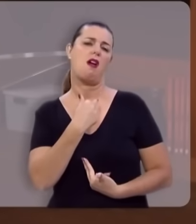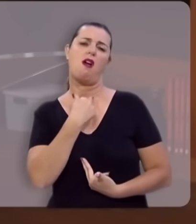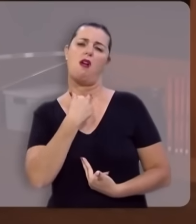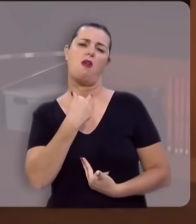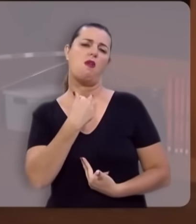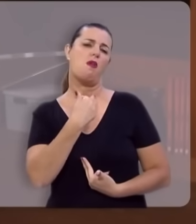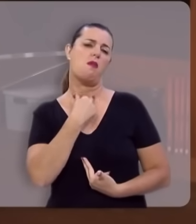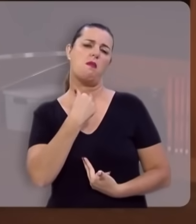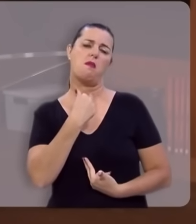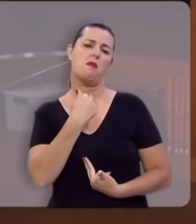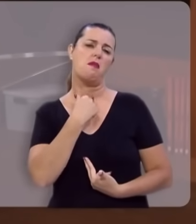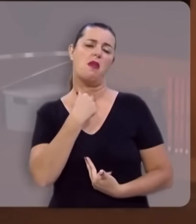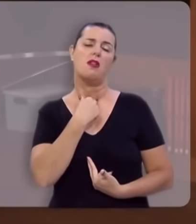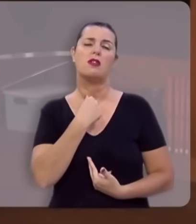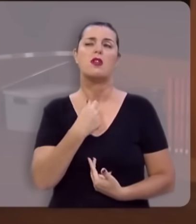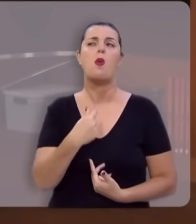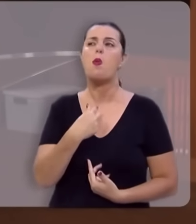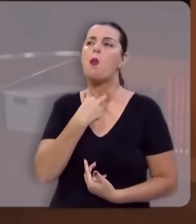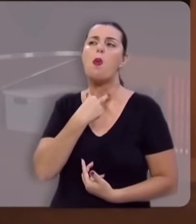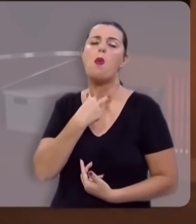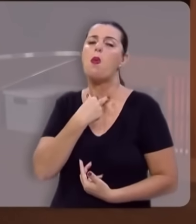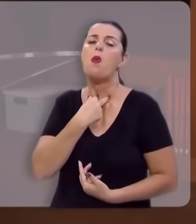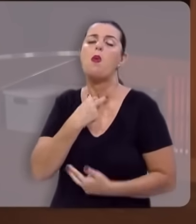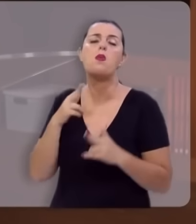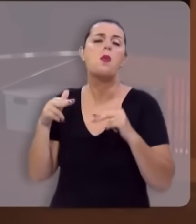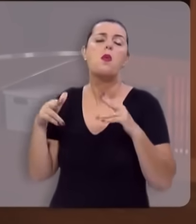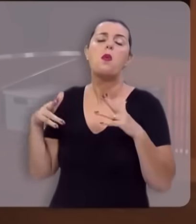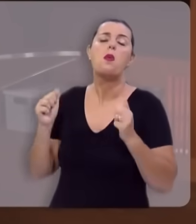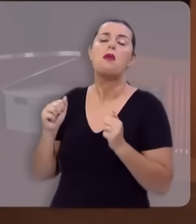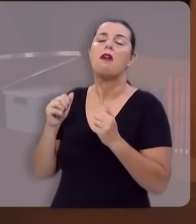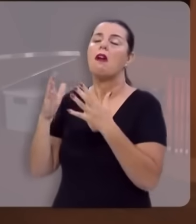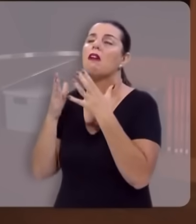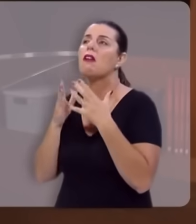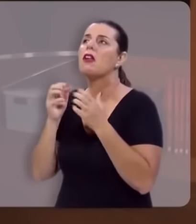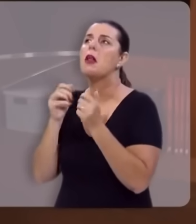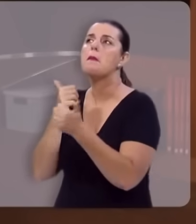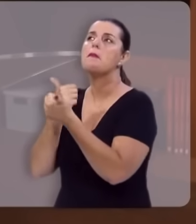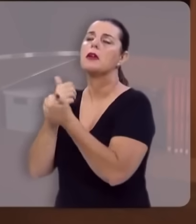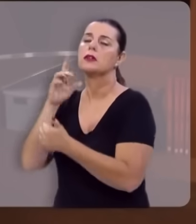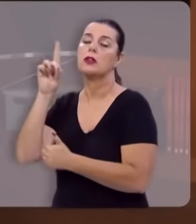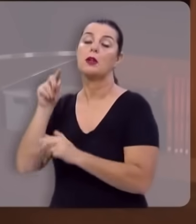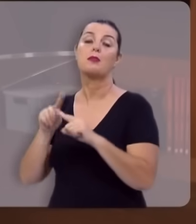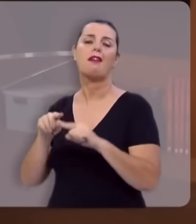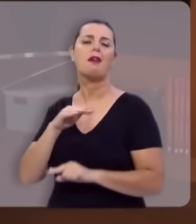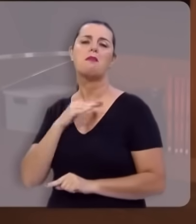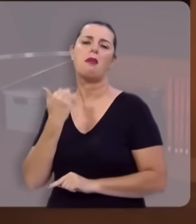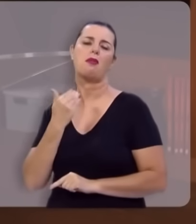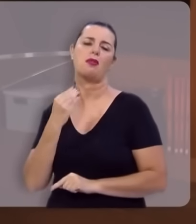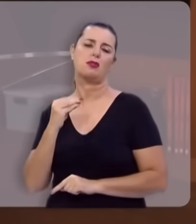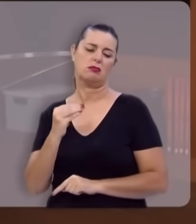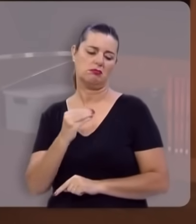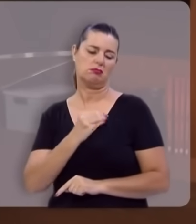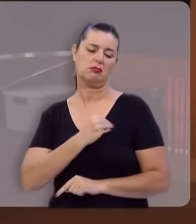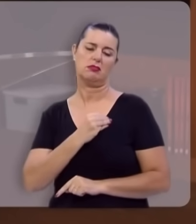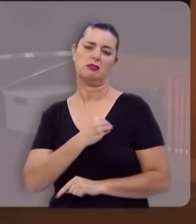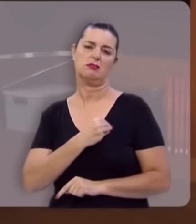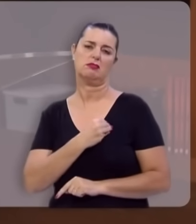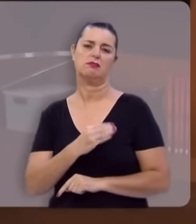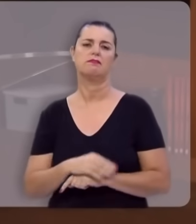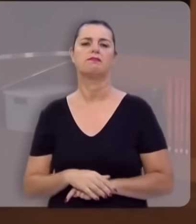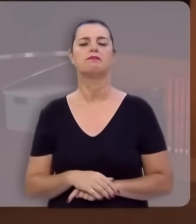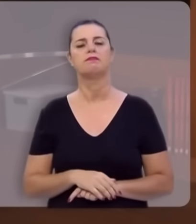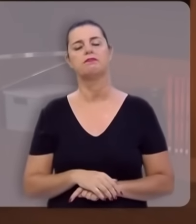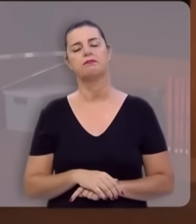ele não deseja, ele não sente, ele não quer Deus. Ele está morto nos seus delitos e